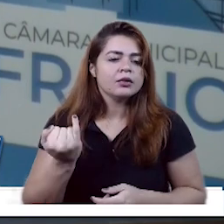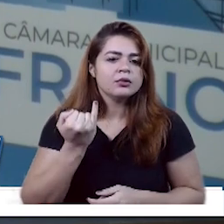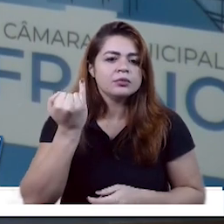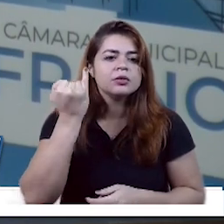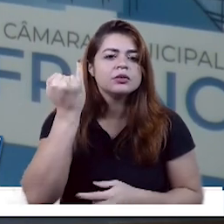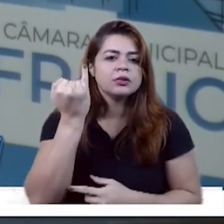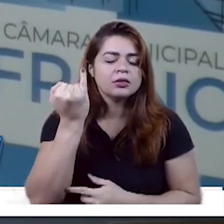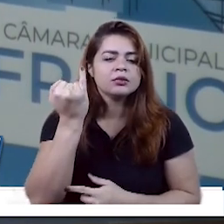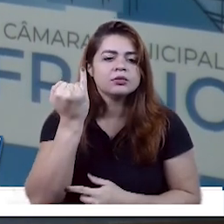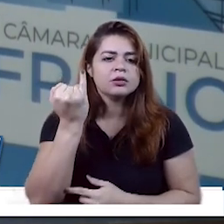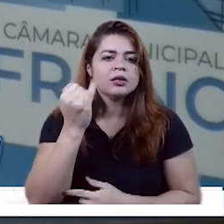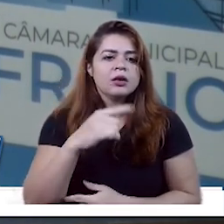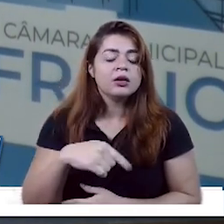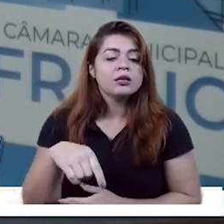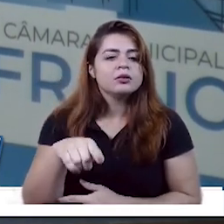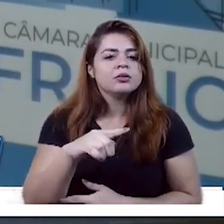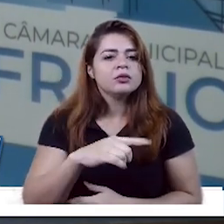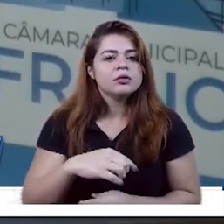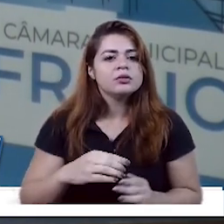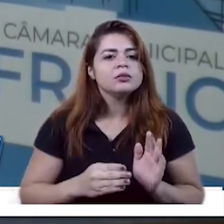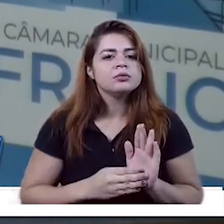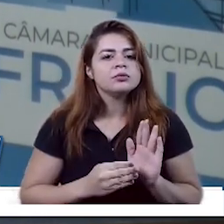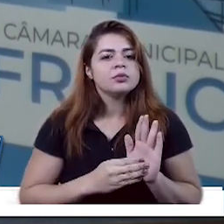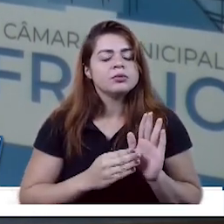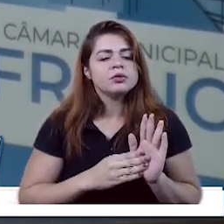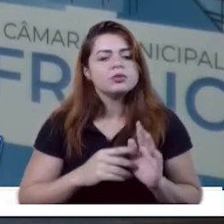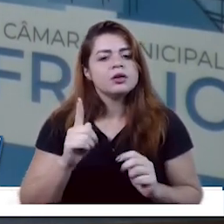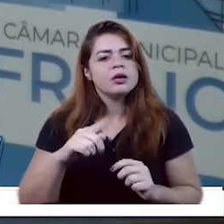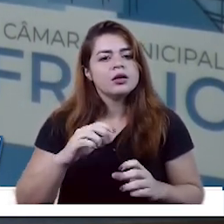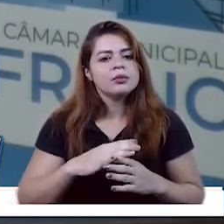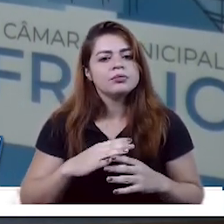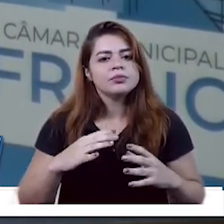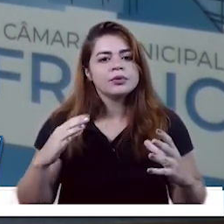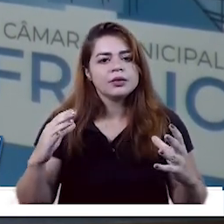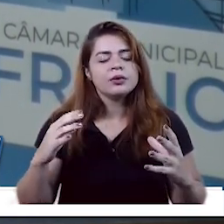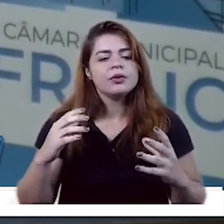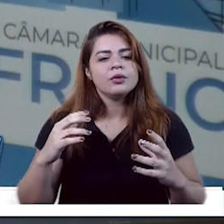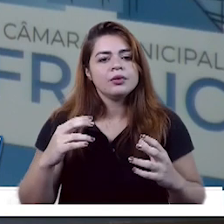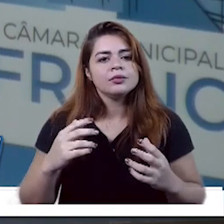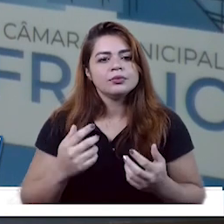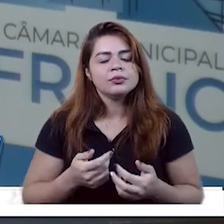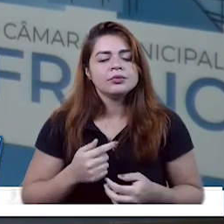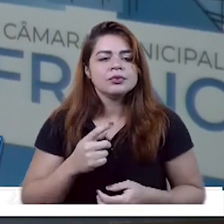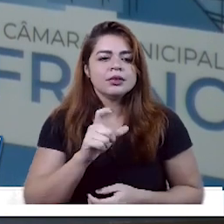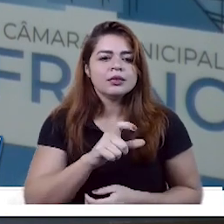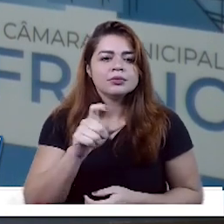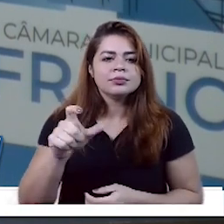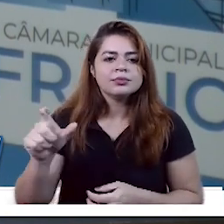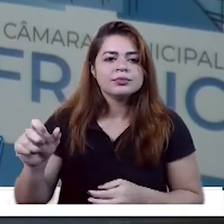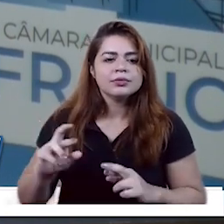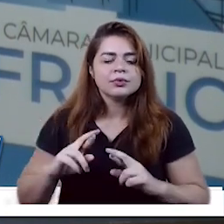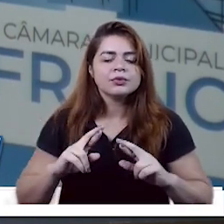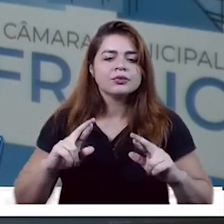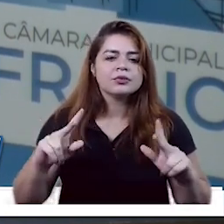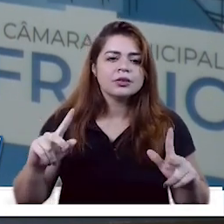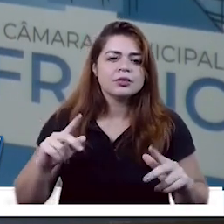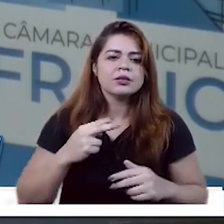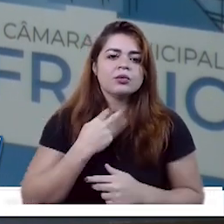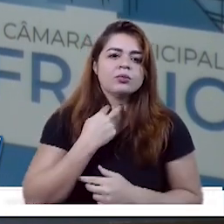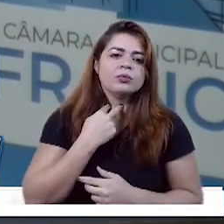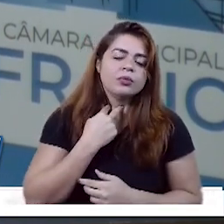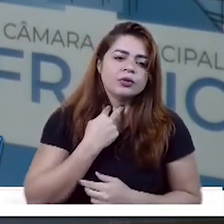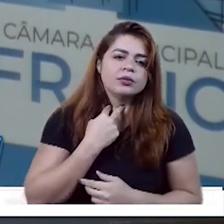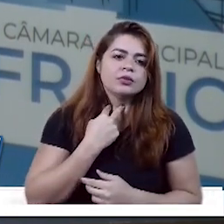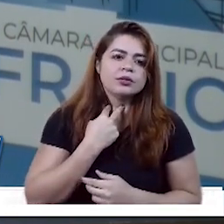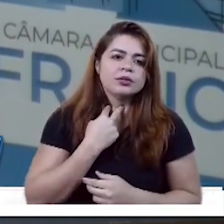propósito, que é muito maior que nossas diferenças, não podemos deixar que esse propósito